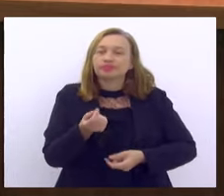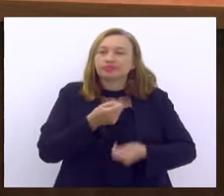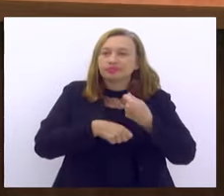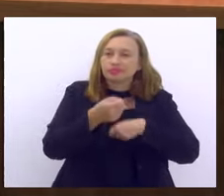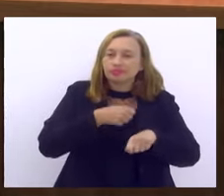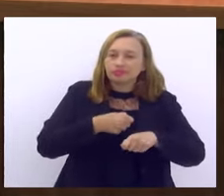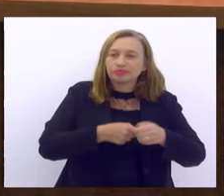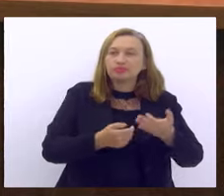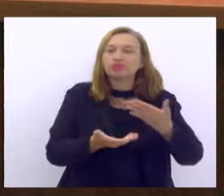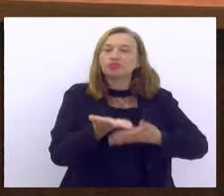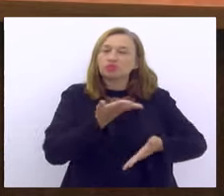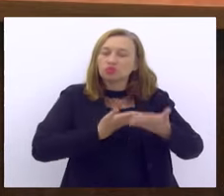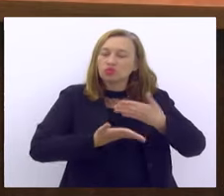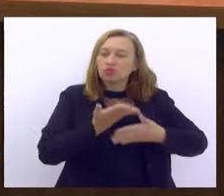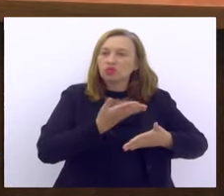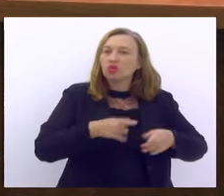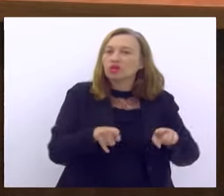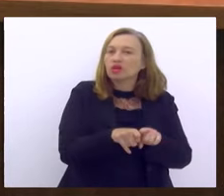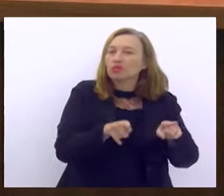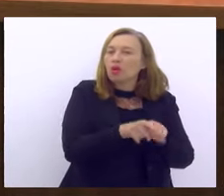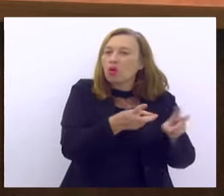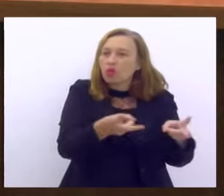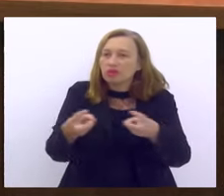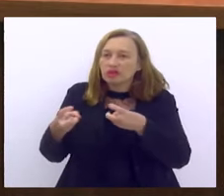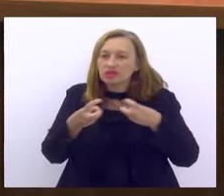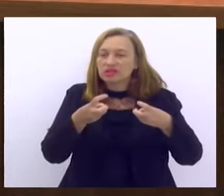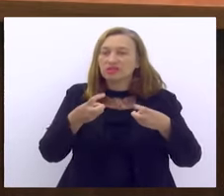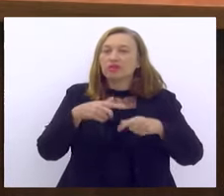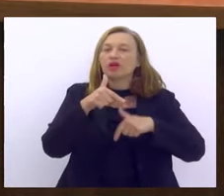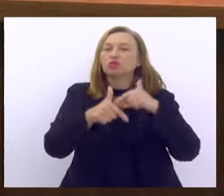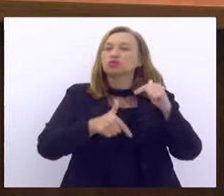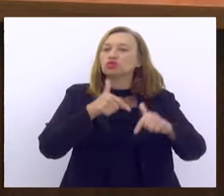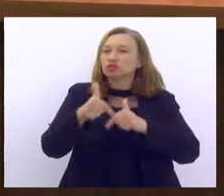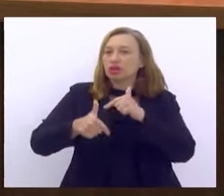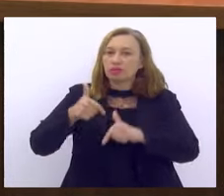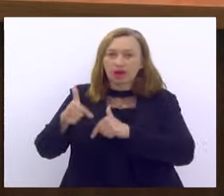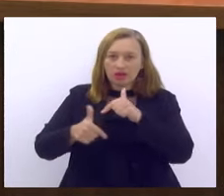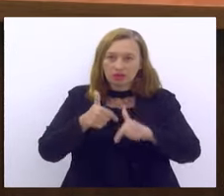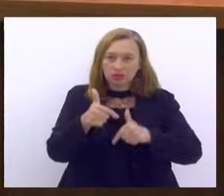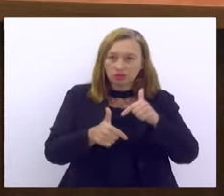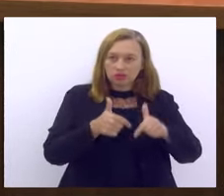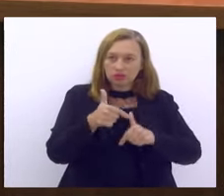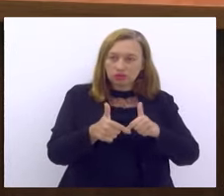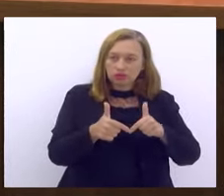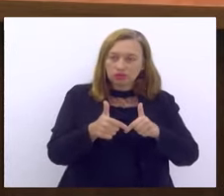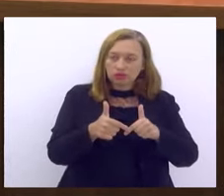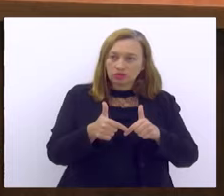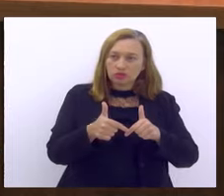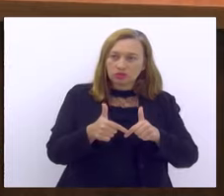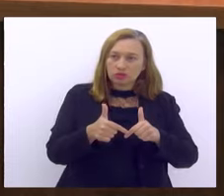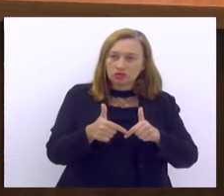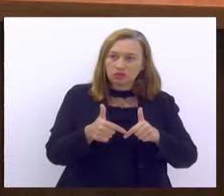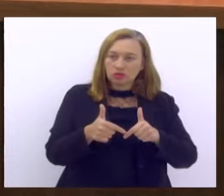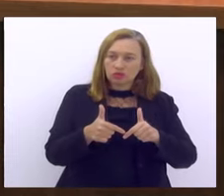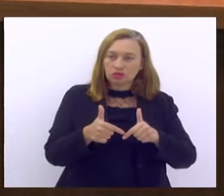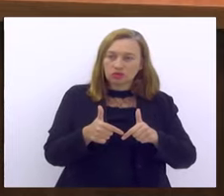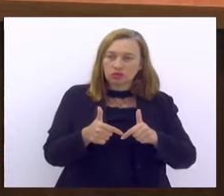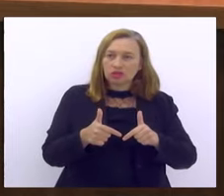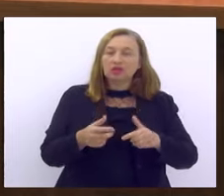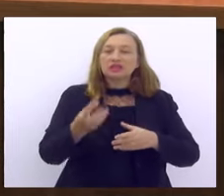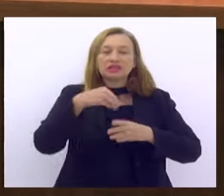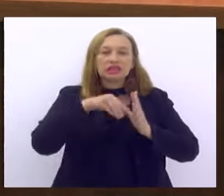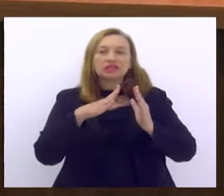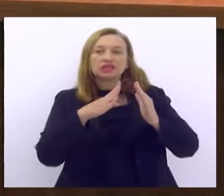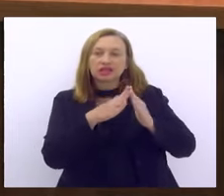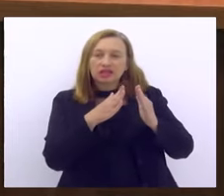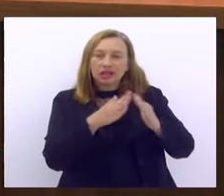é também observar o quanto que os trabalhos que estão colocados no âmbito doméstico, familiar,